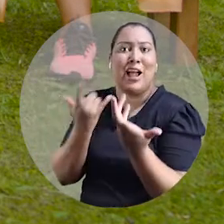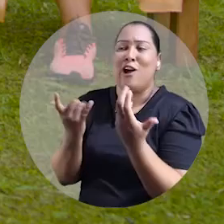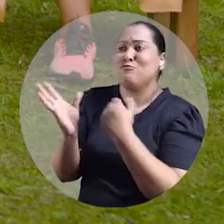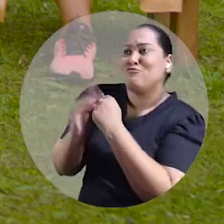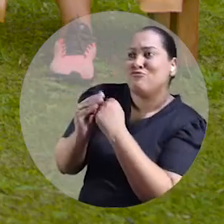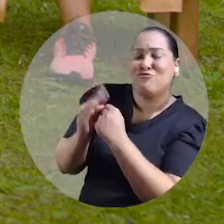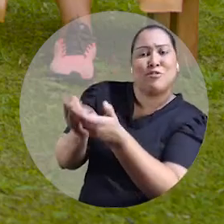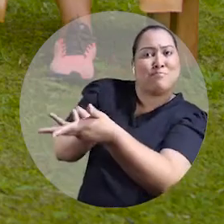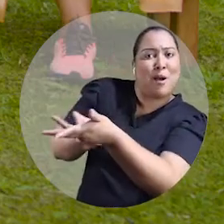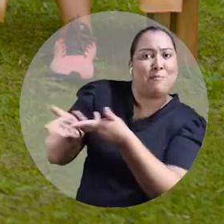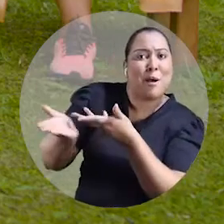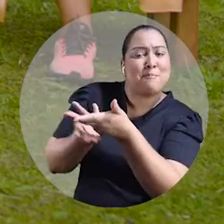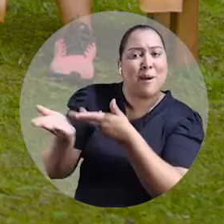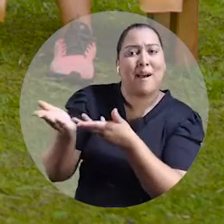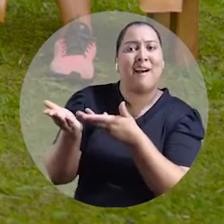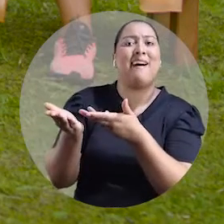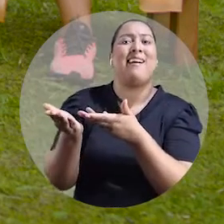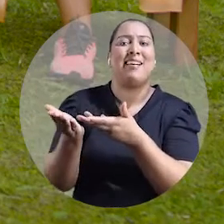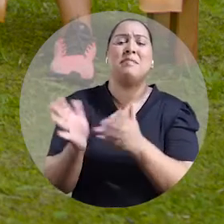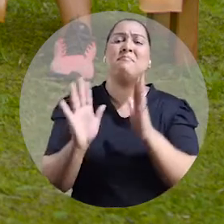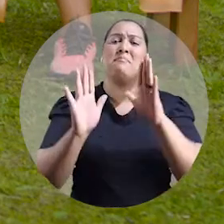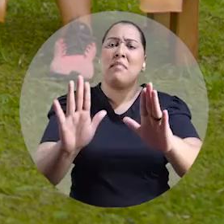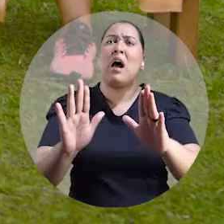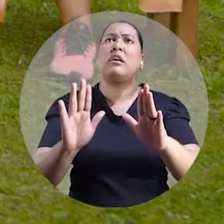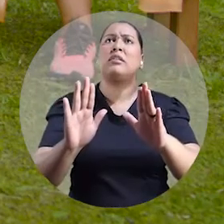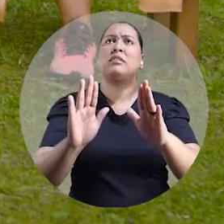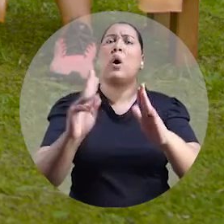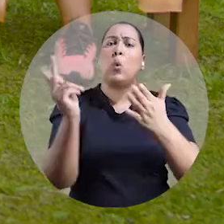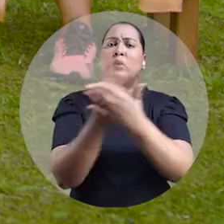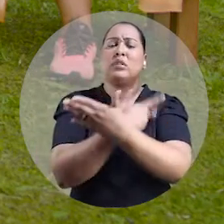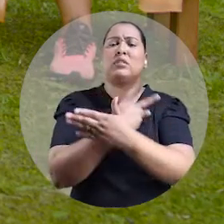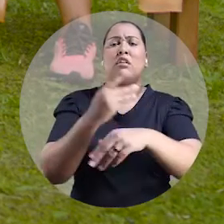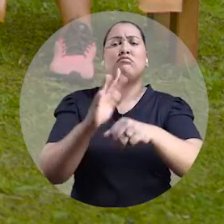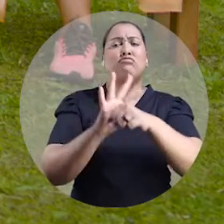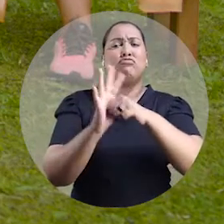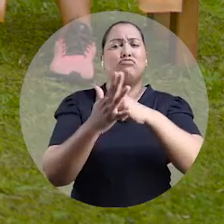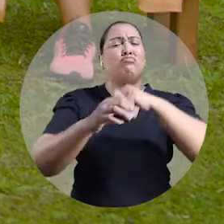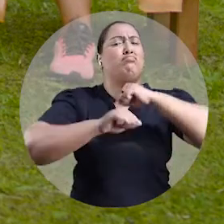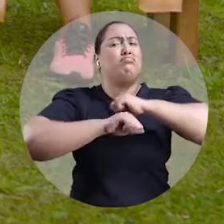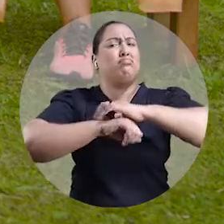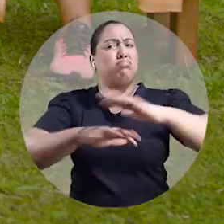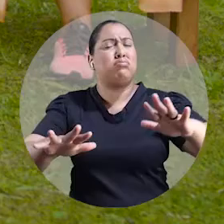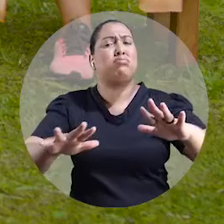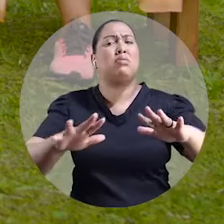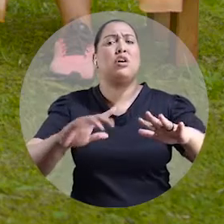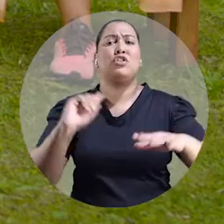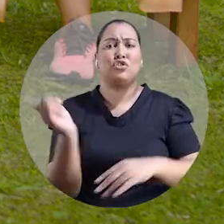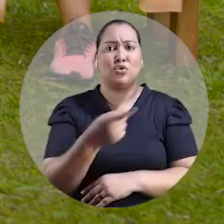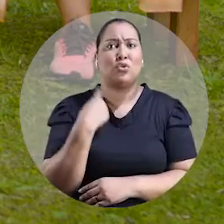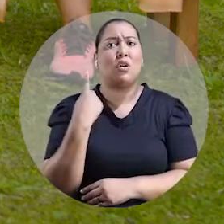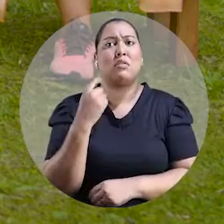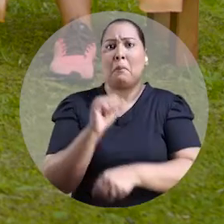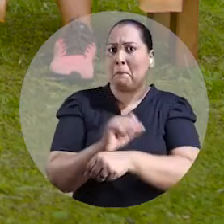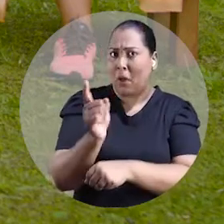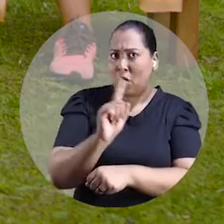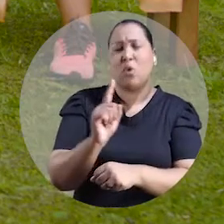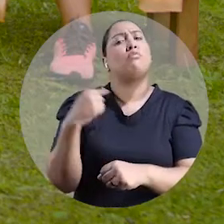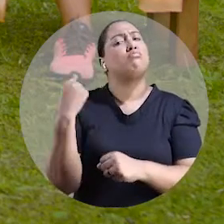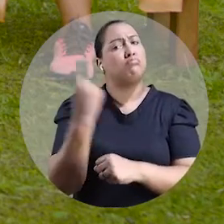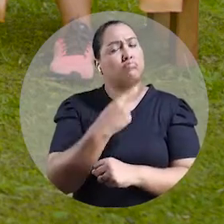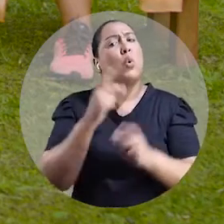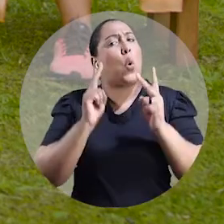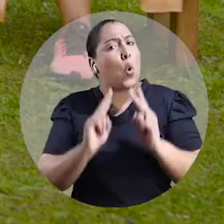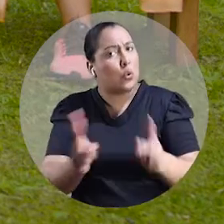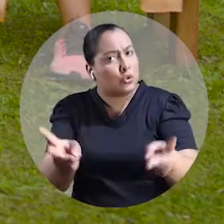trocas. Mas até mesmo durante a pandemia, né, Diva, todas vocês fizeram